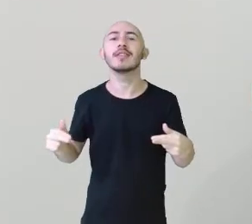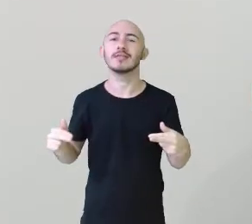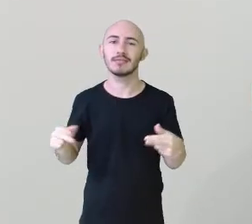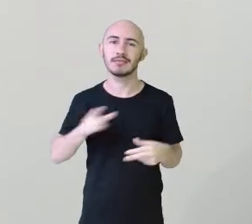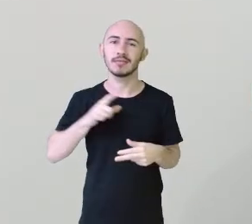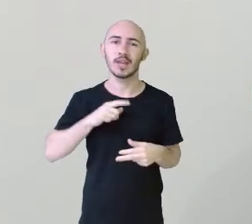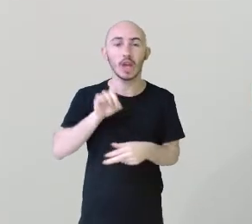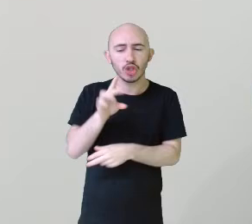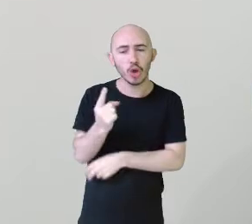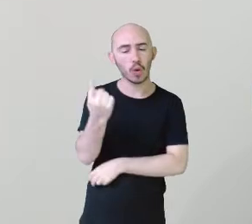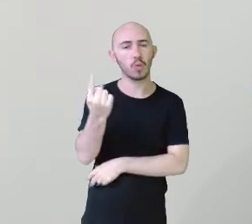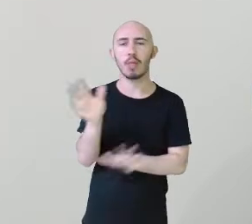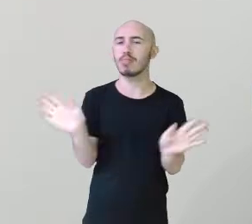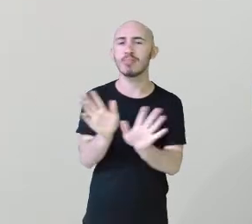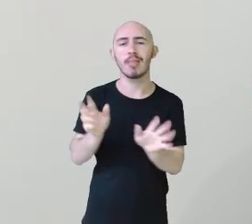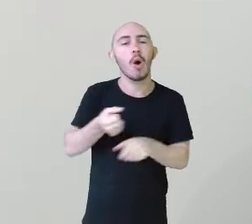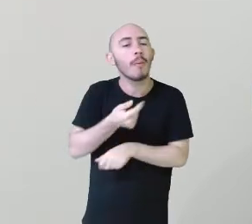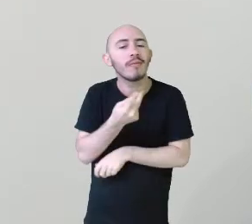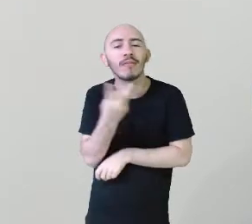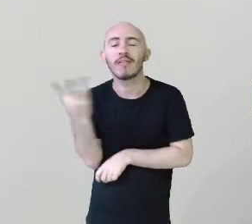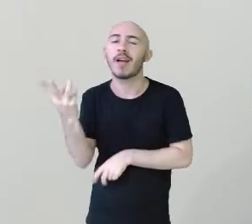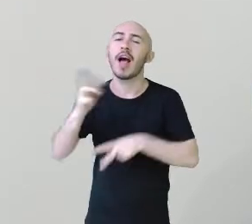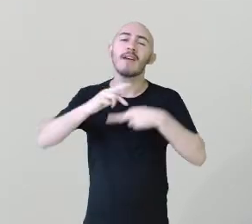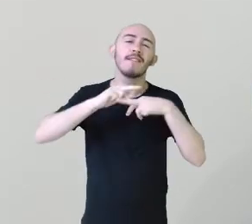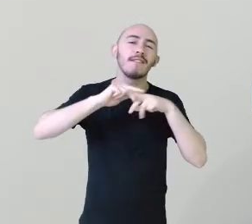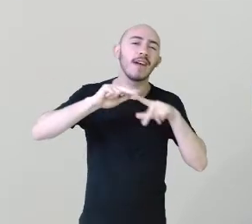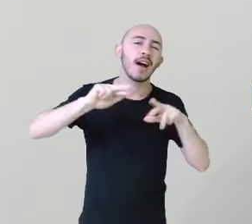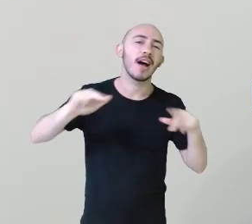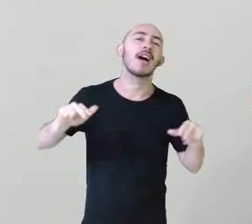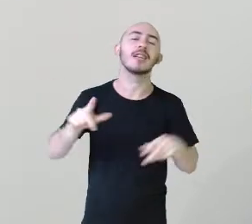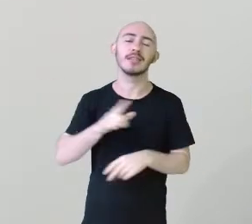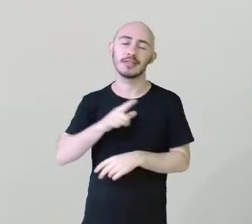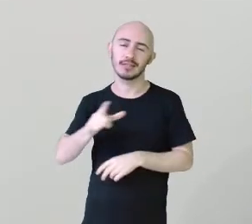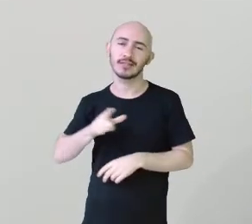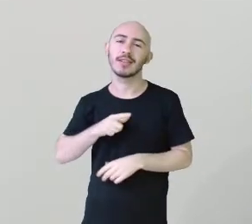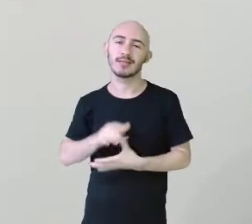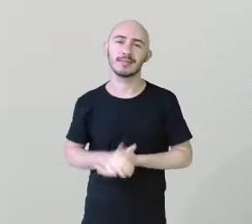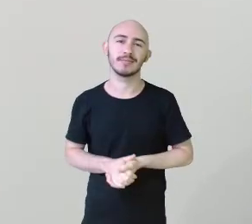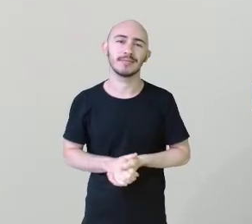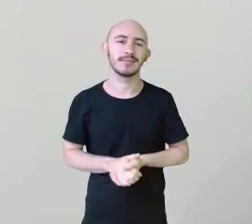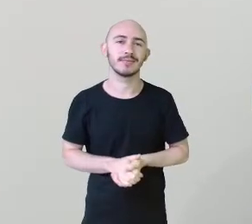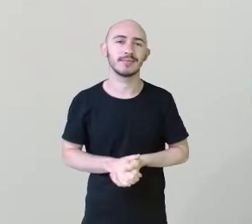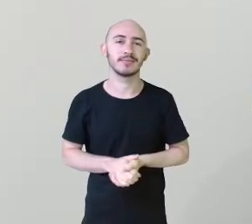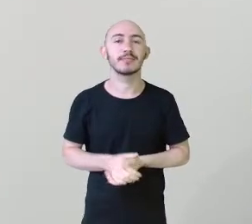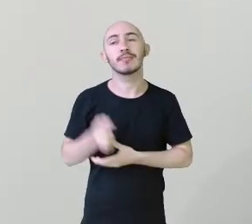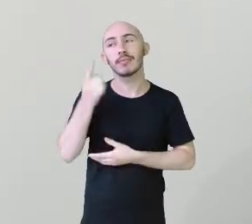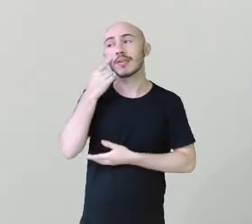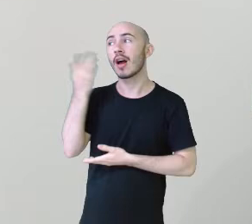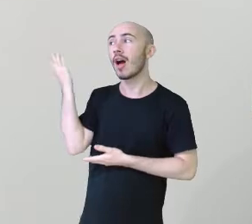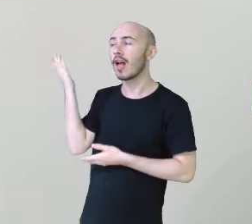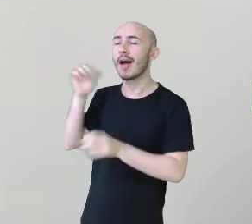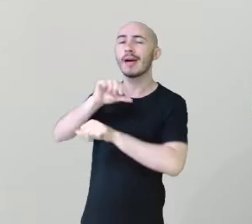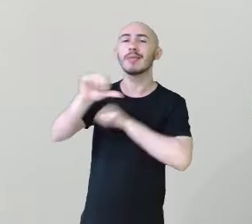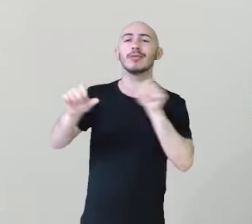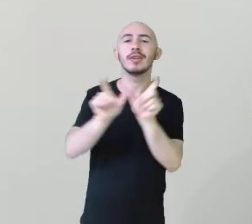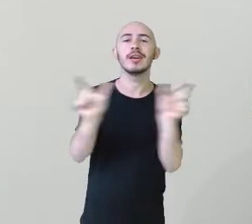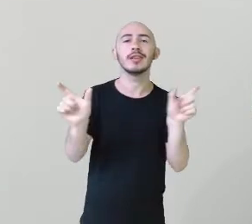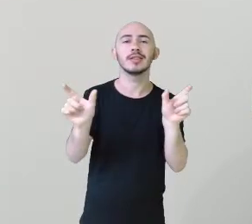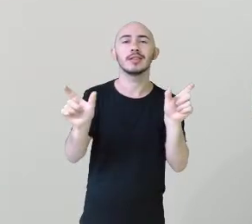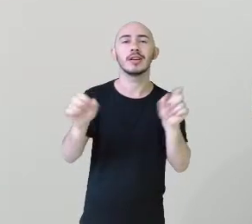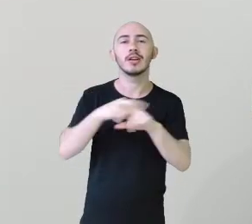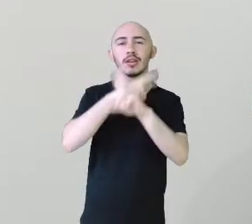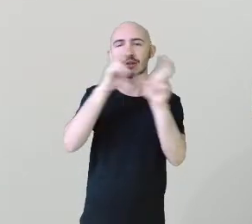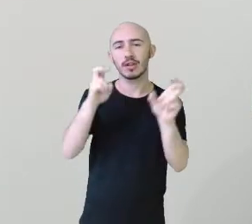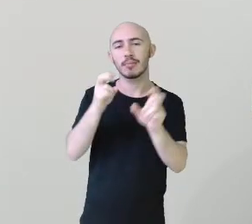ratinho, um ratinho só. São vários ratinhos, então ficaria os ratinhos. Este seria a alteração em relação